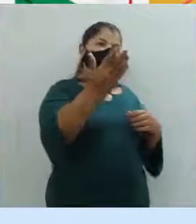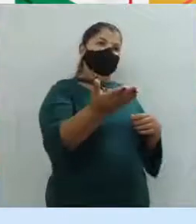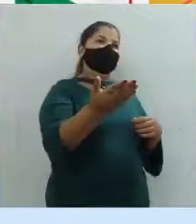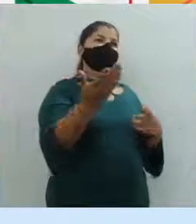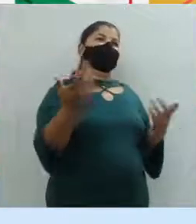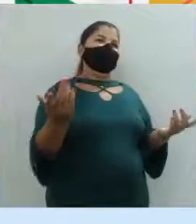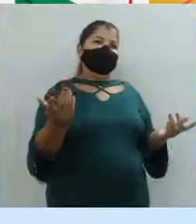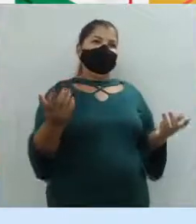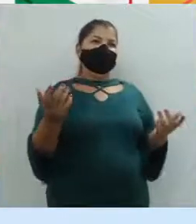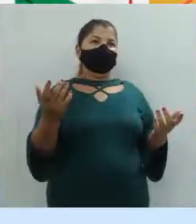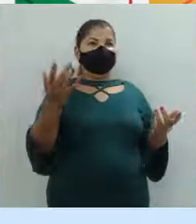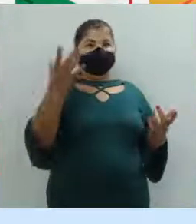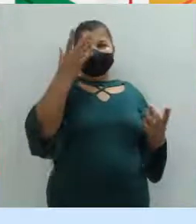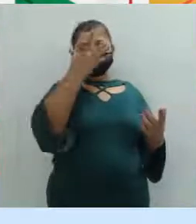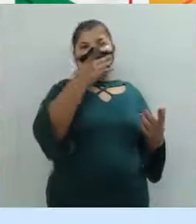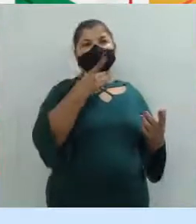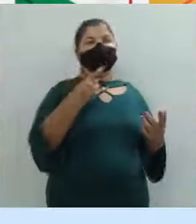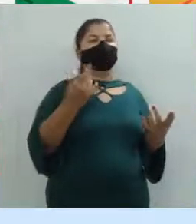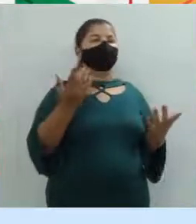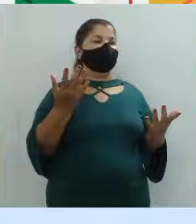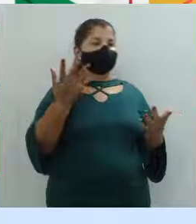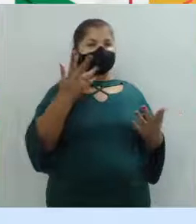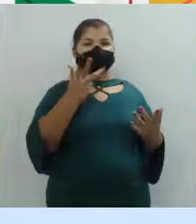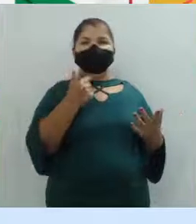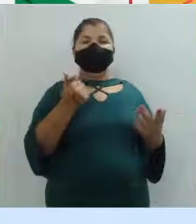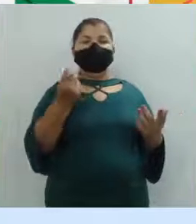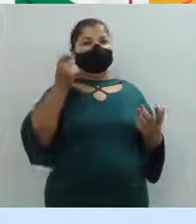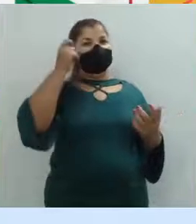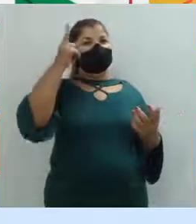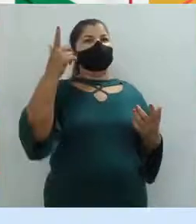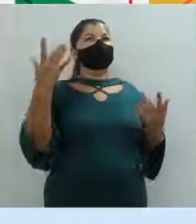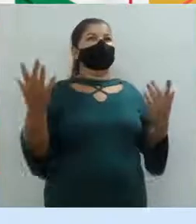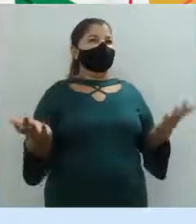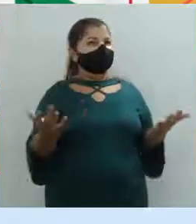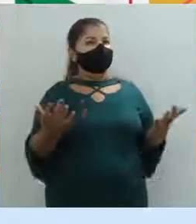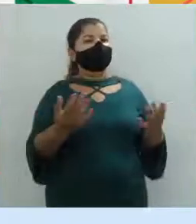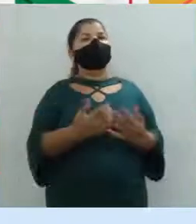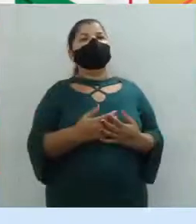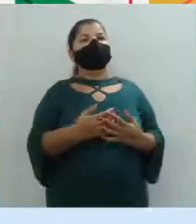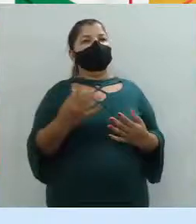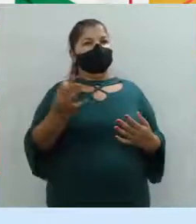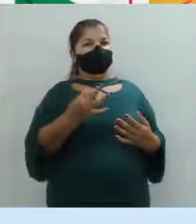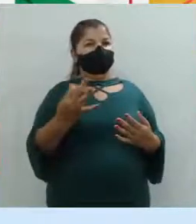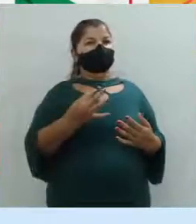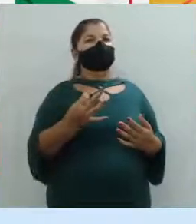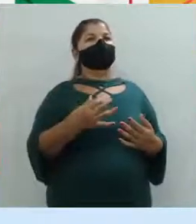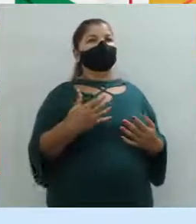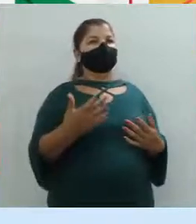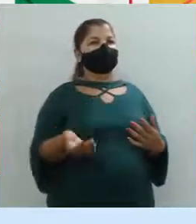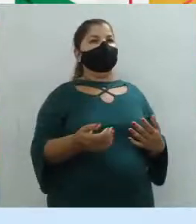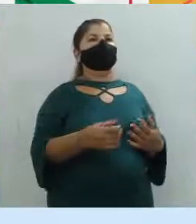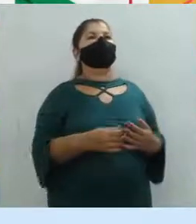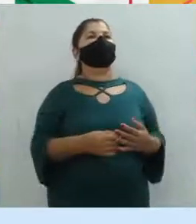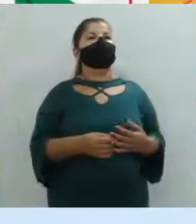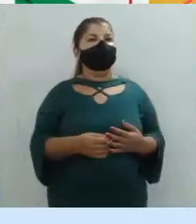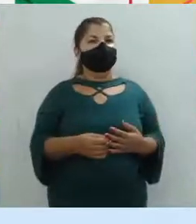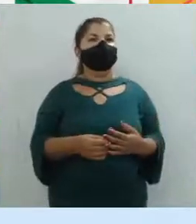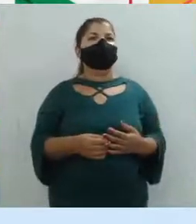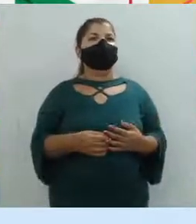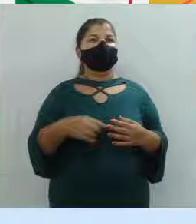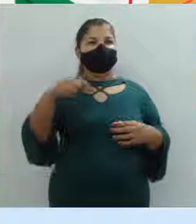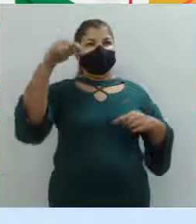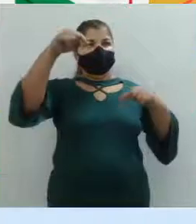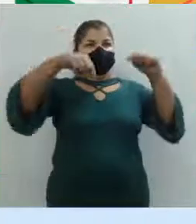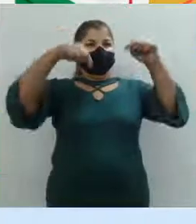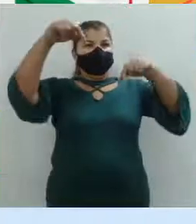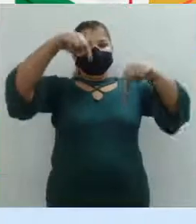nos proporciona uma experiência de beleza e criatividade. Olha que coisa interessante, né? Esses objetos estão suspensos